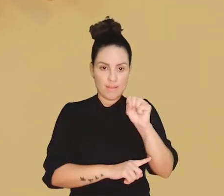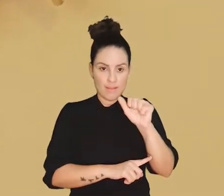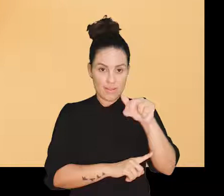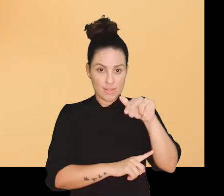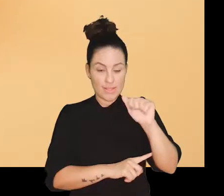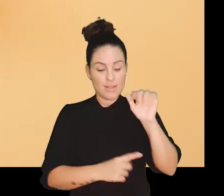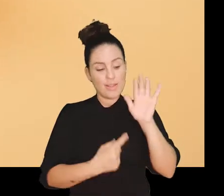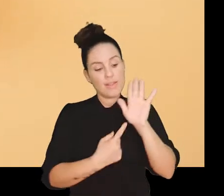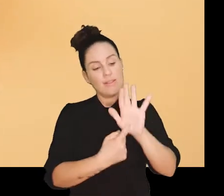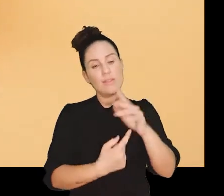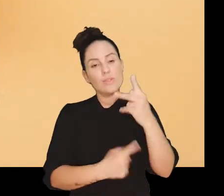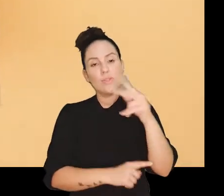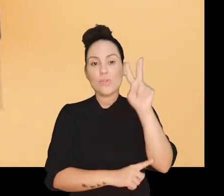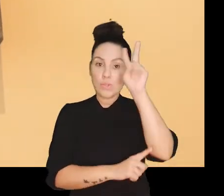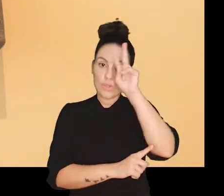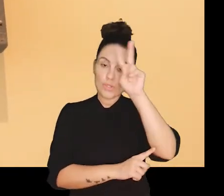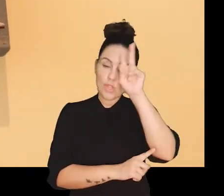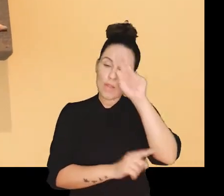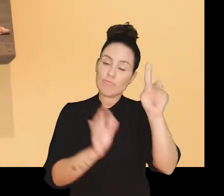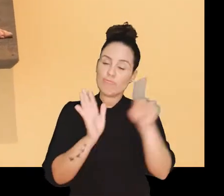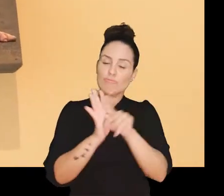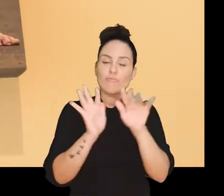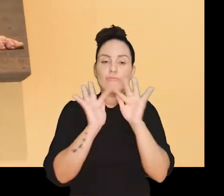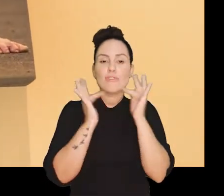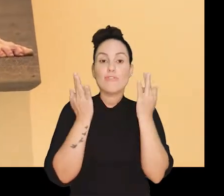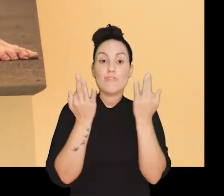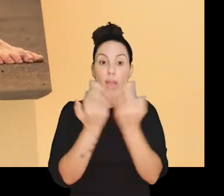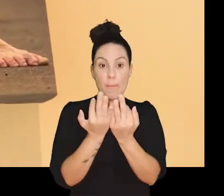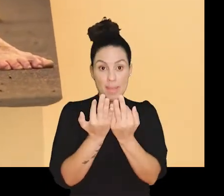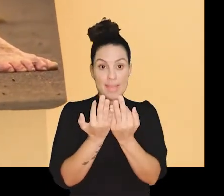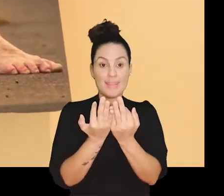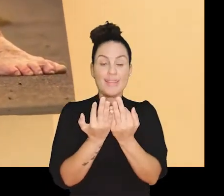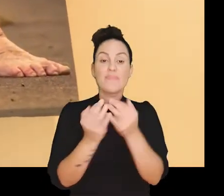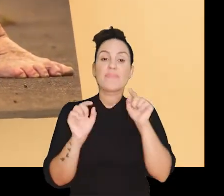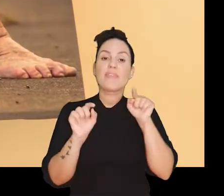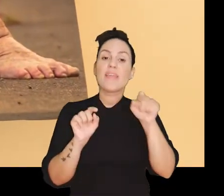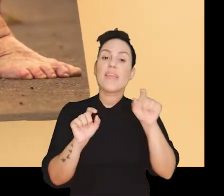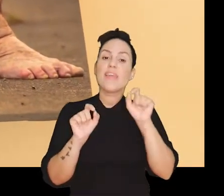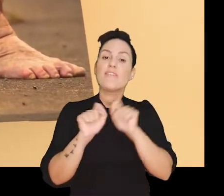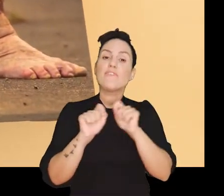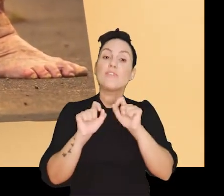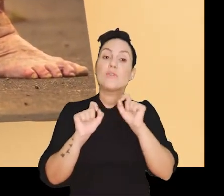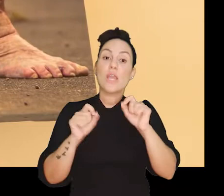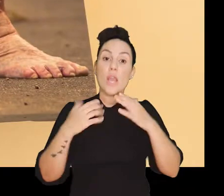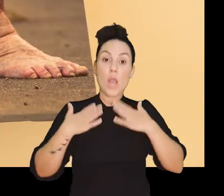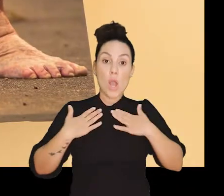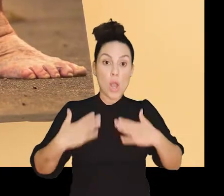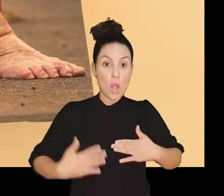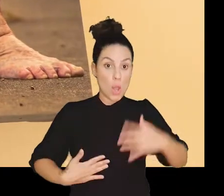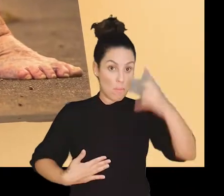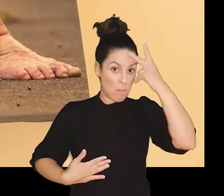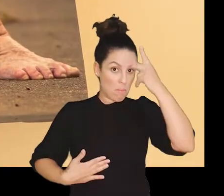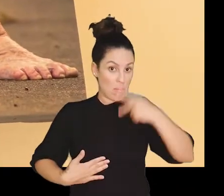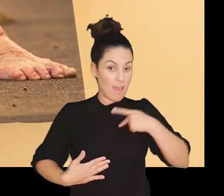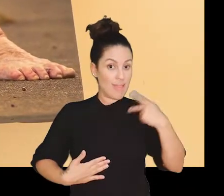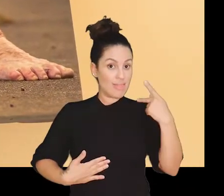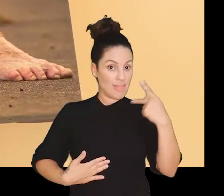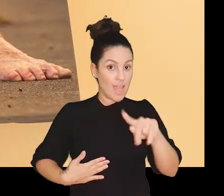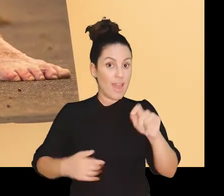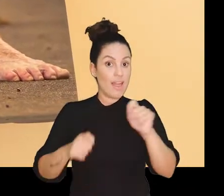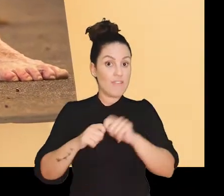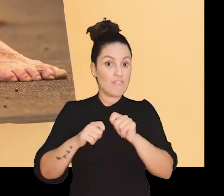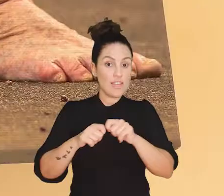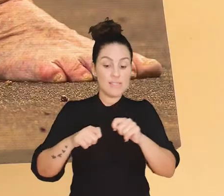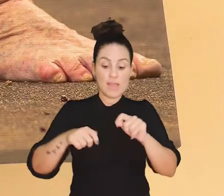materiais. Rosana Pasti, no mesmo desejo de conectar-se à história familiar que perpassa os seus